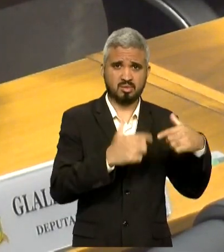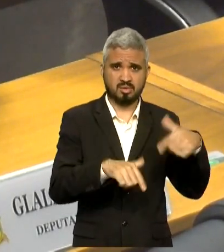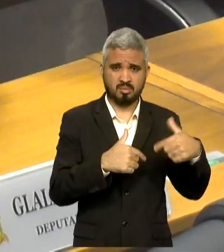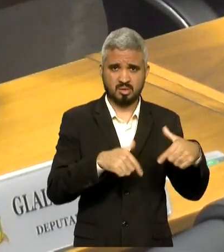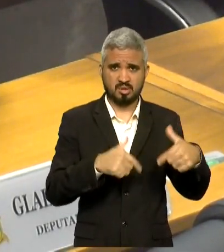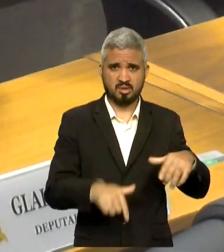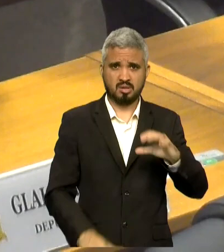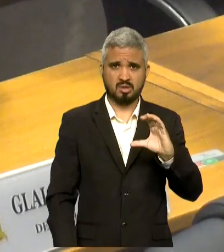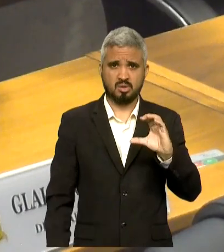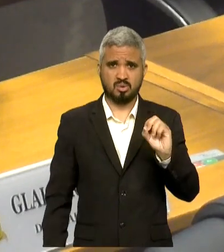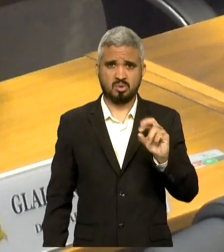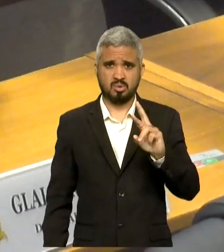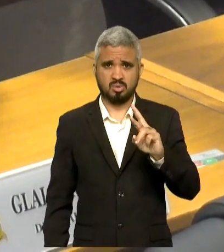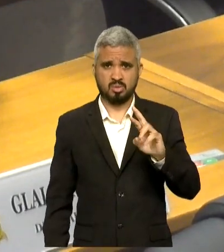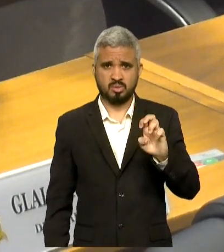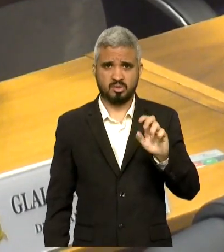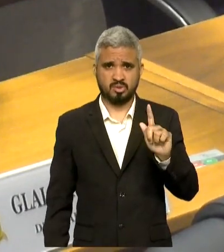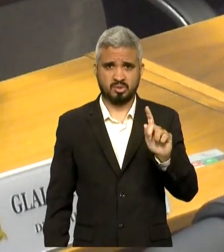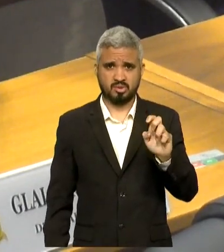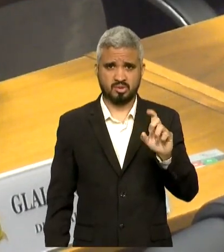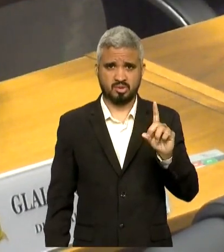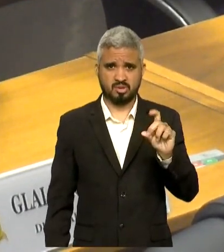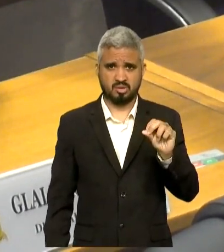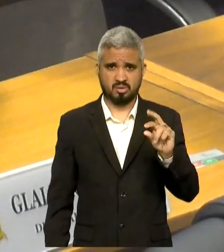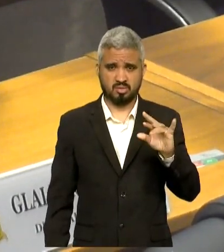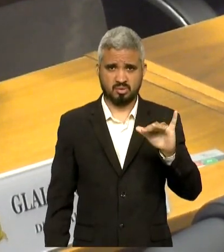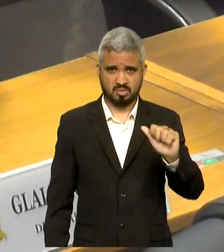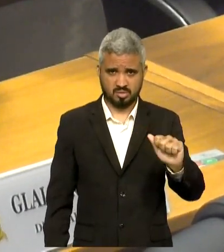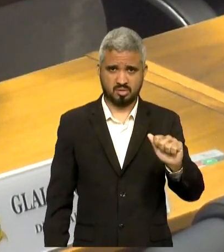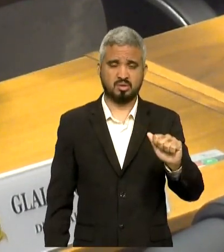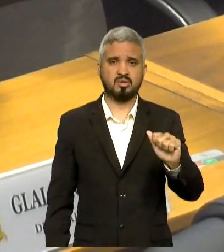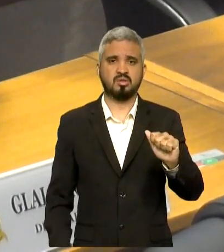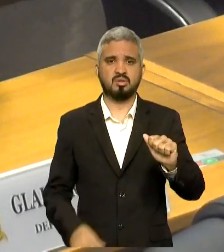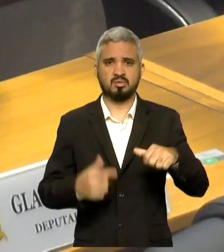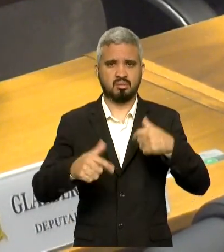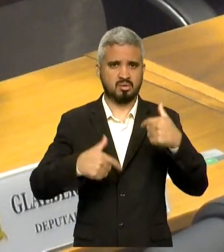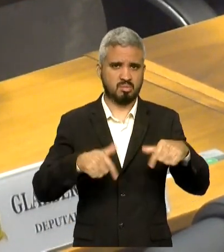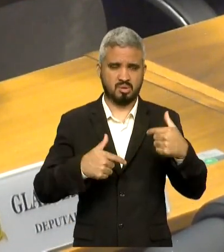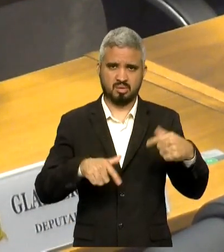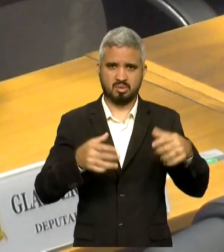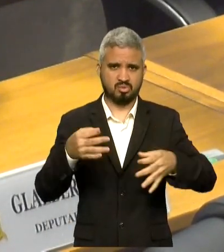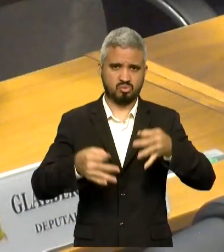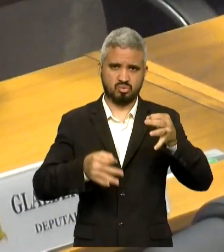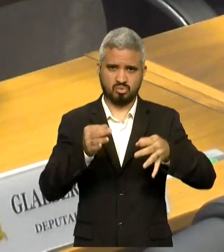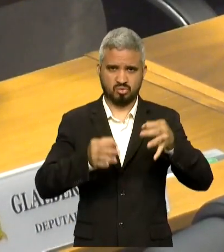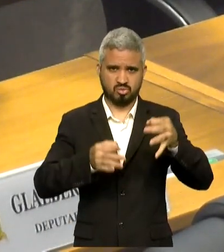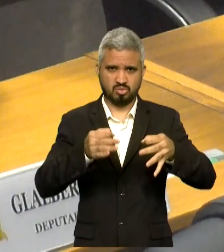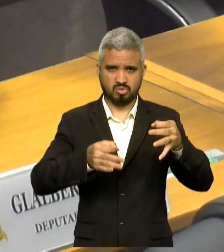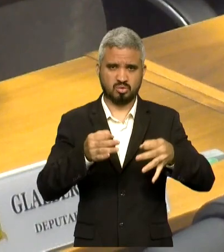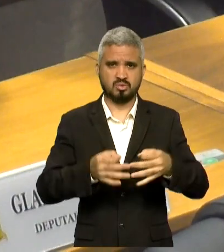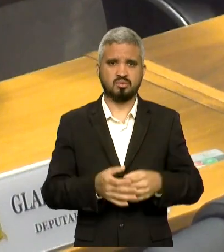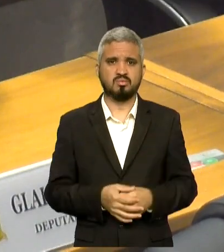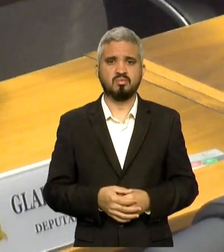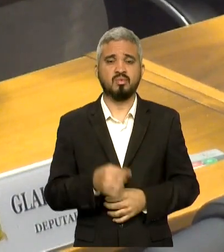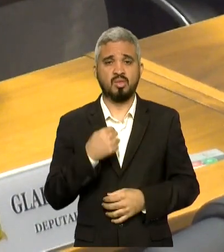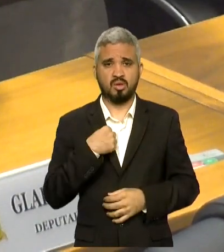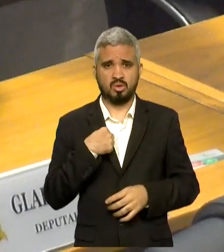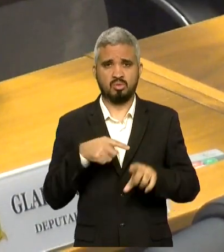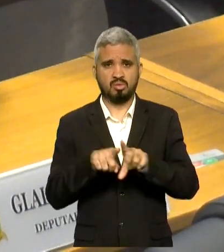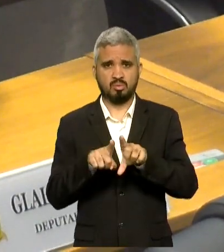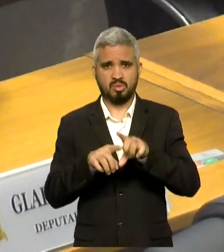do tribunal, além, lógico, do exercício da magistratura. Então, corroboro aqui com o deputado